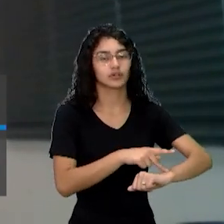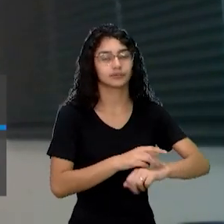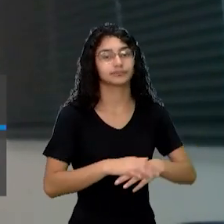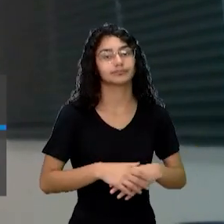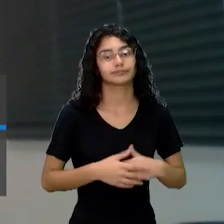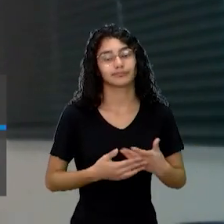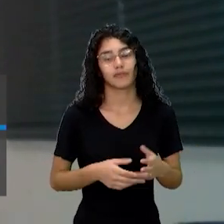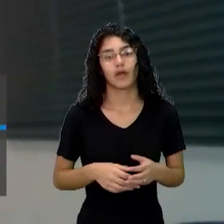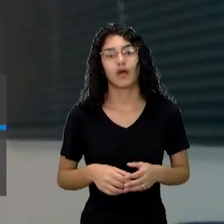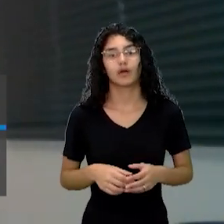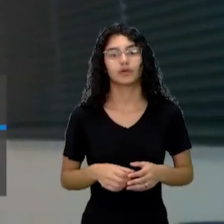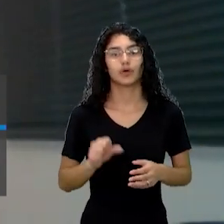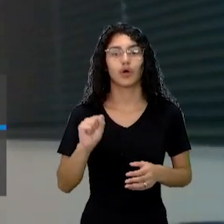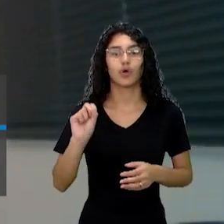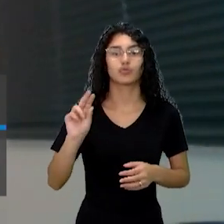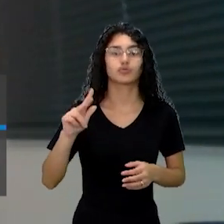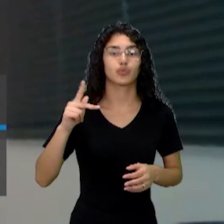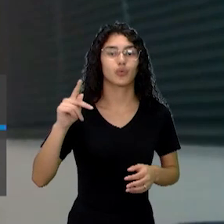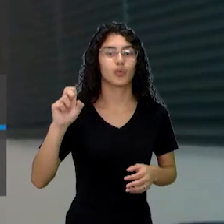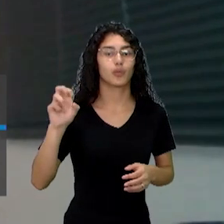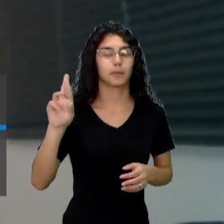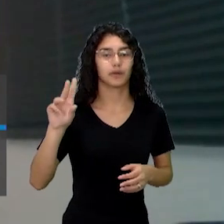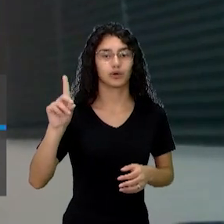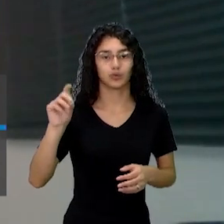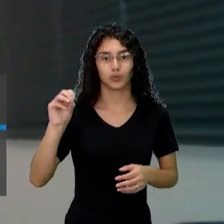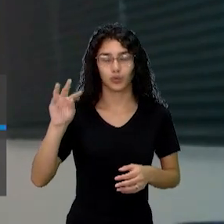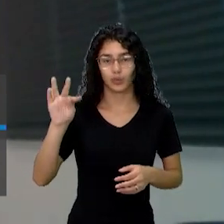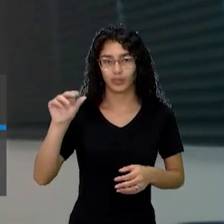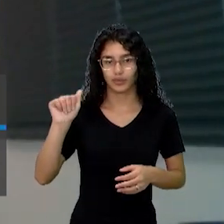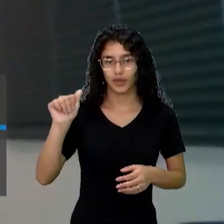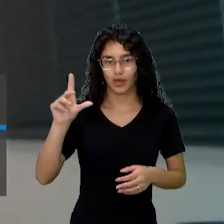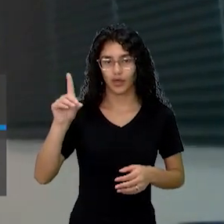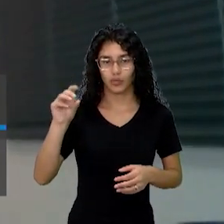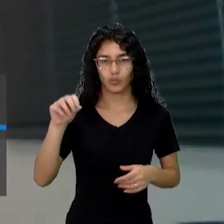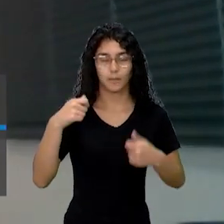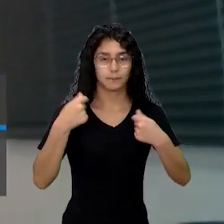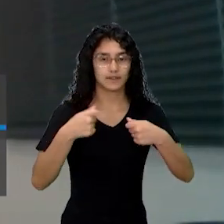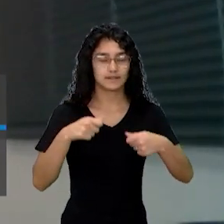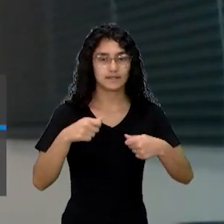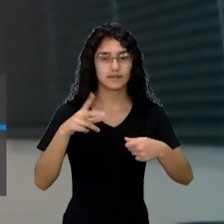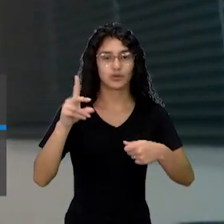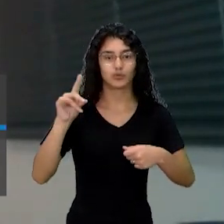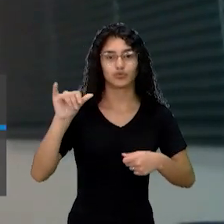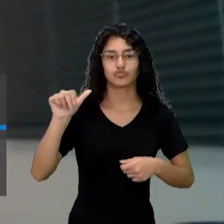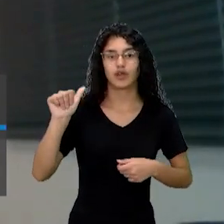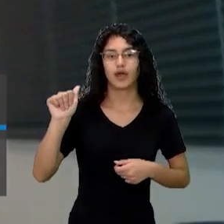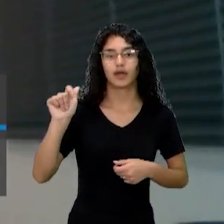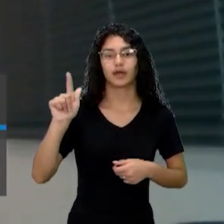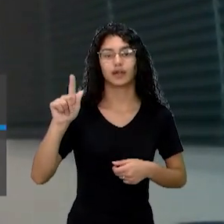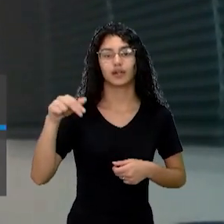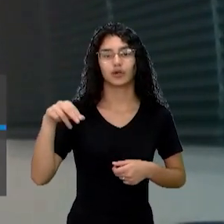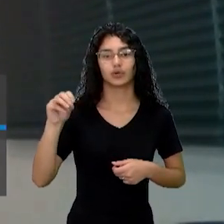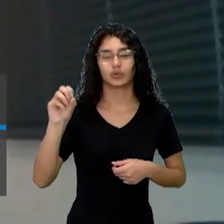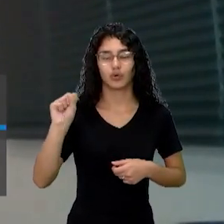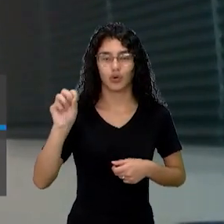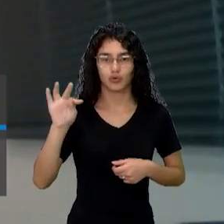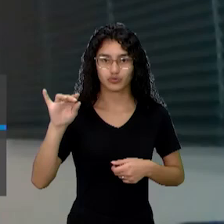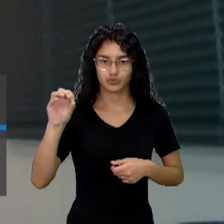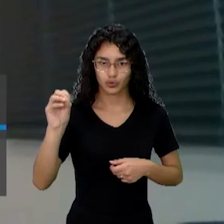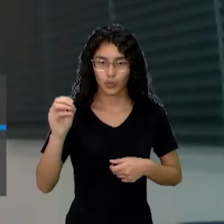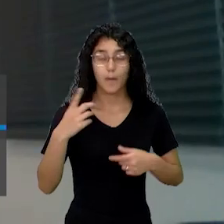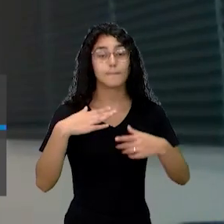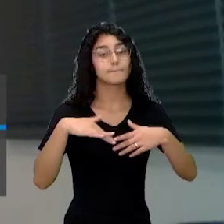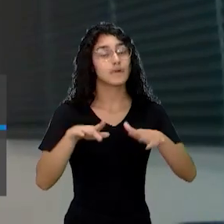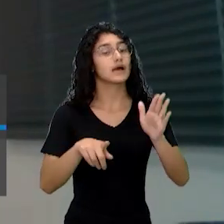o superdotado precisa de um diagnóstico. Ele precisa de um diagnóstico, mas ele também precisa de uma avaliação pedagógica. E